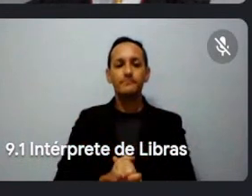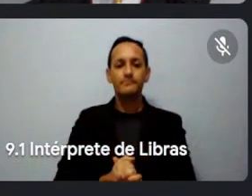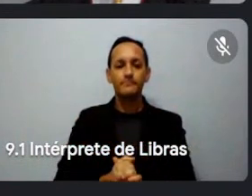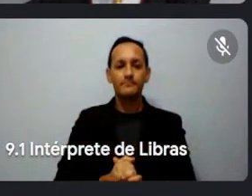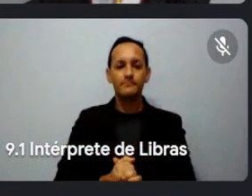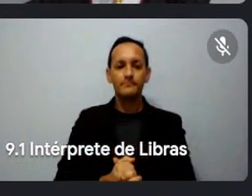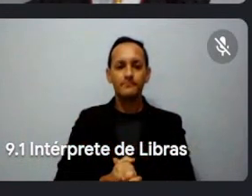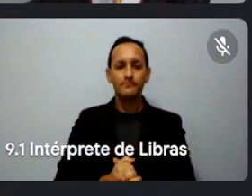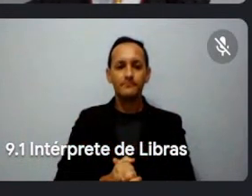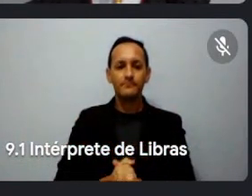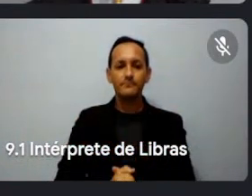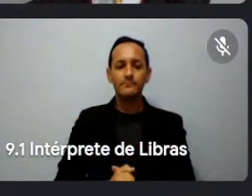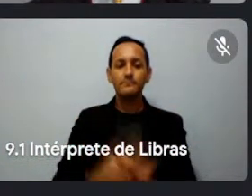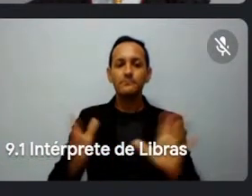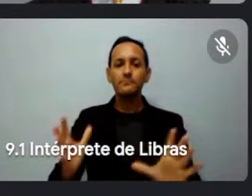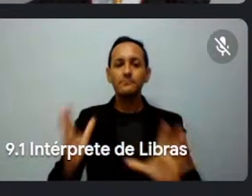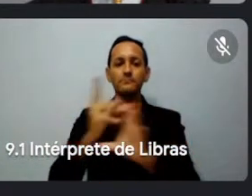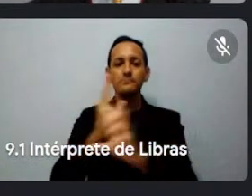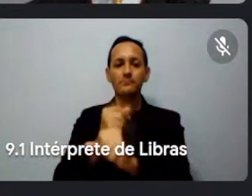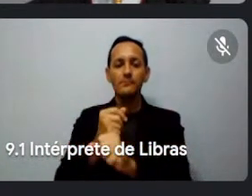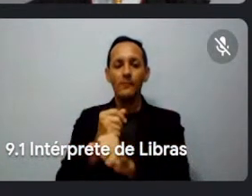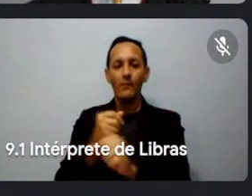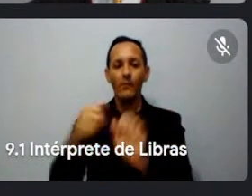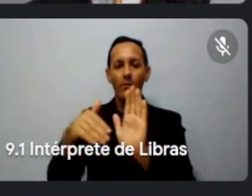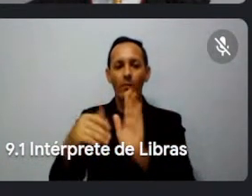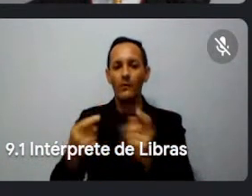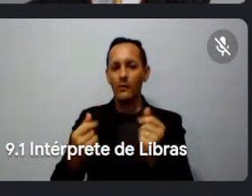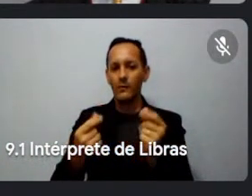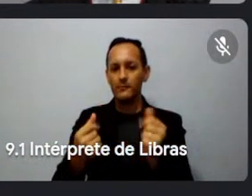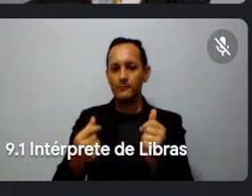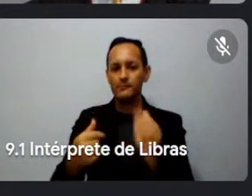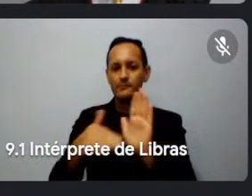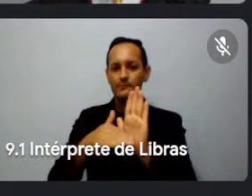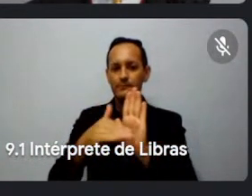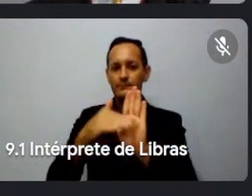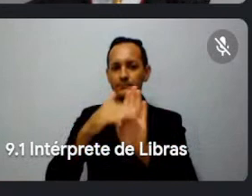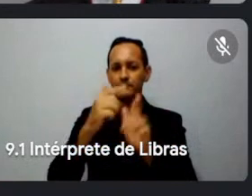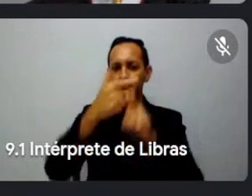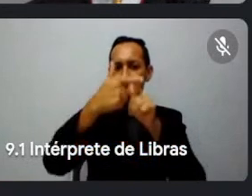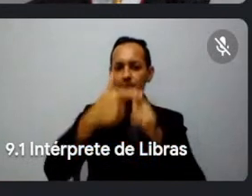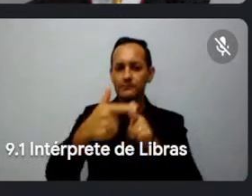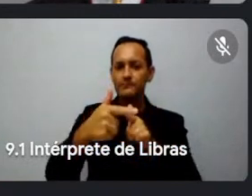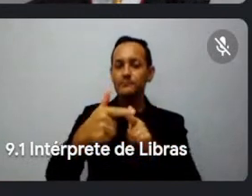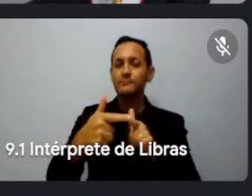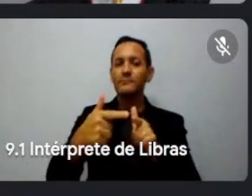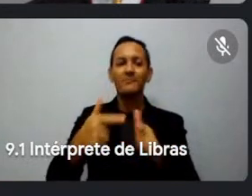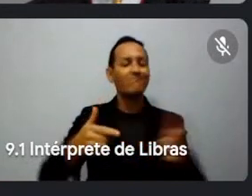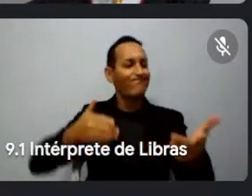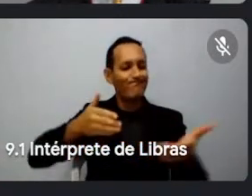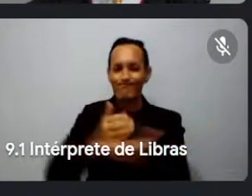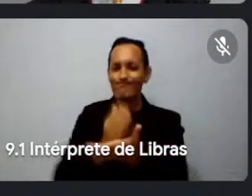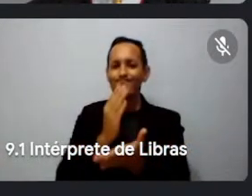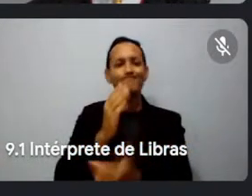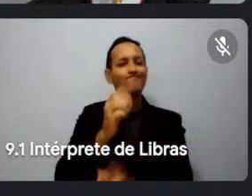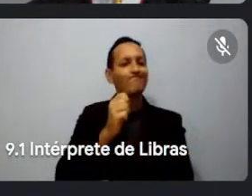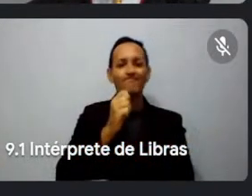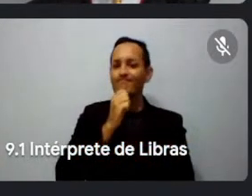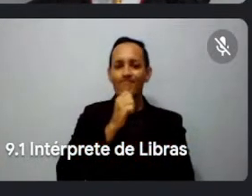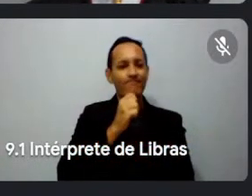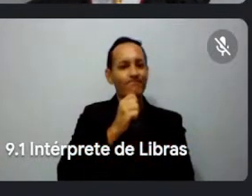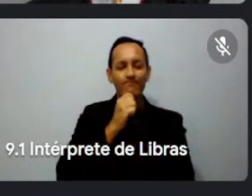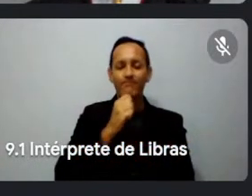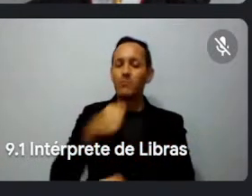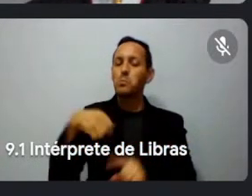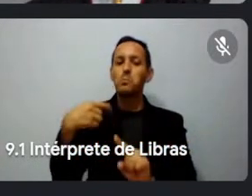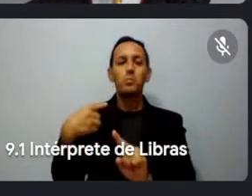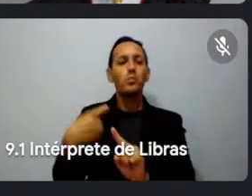o as contas não se o Normando foram desaprovadas na origem